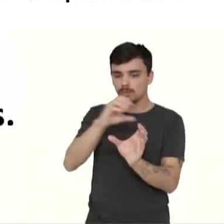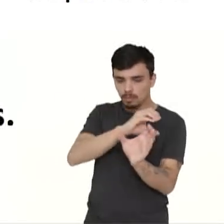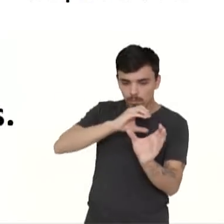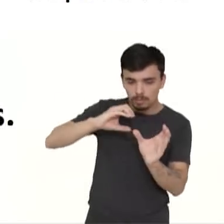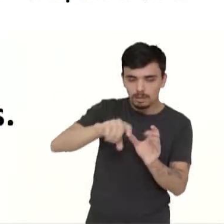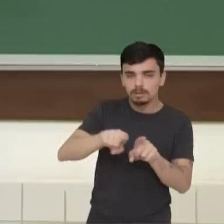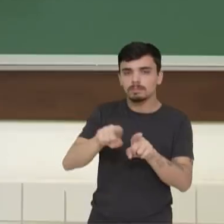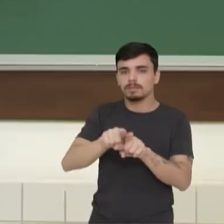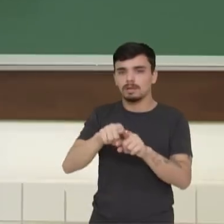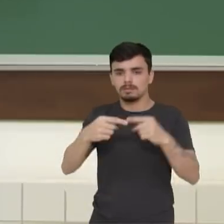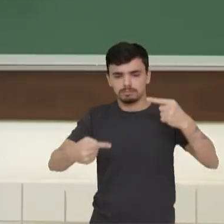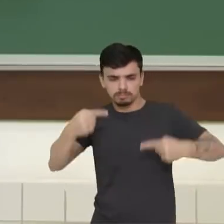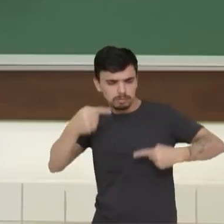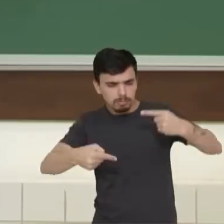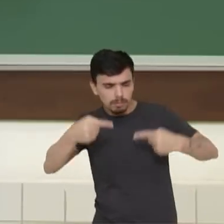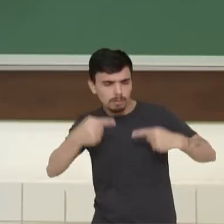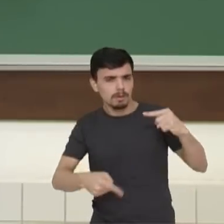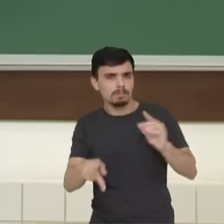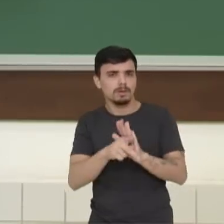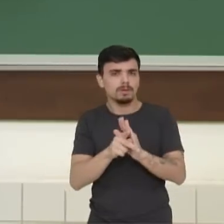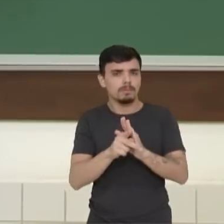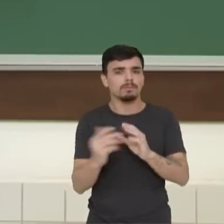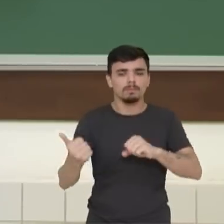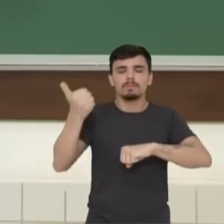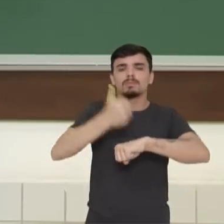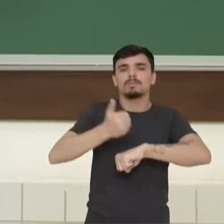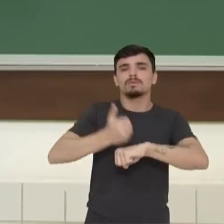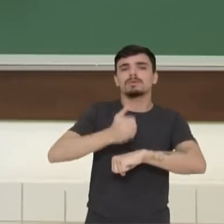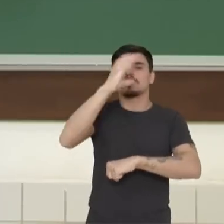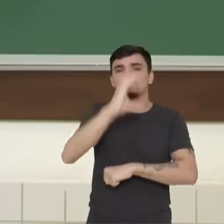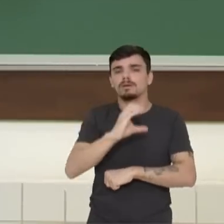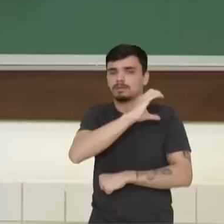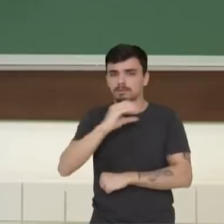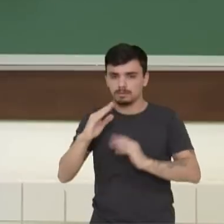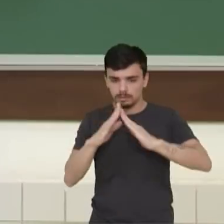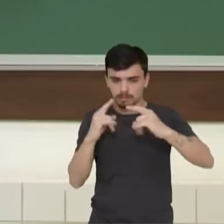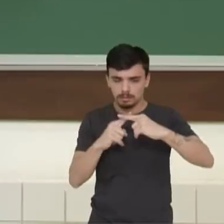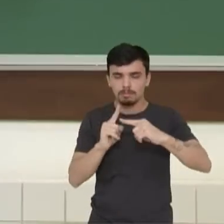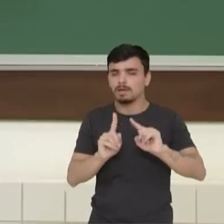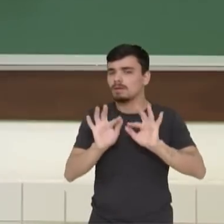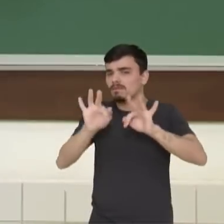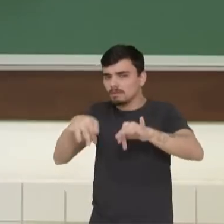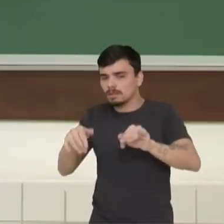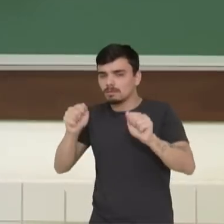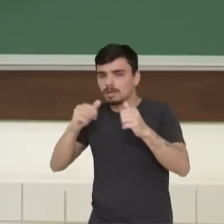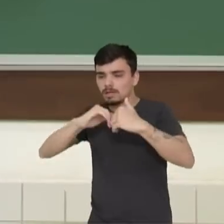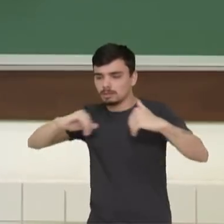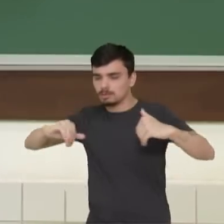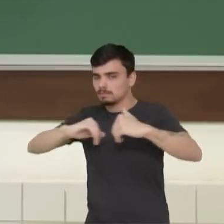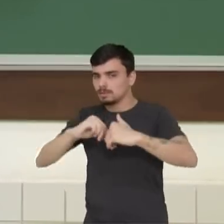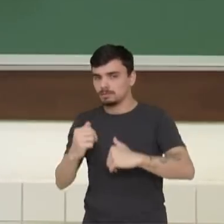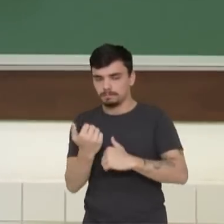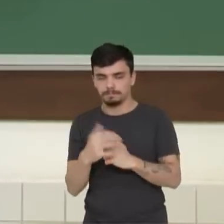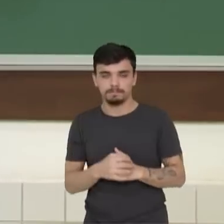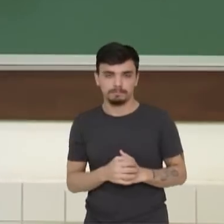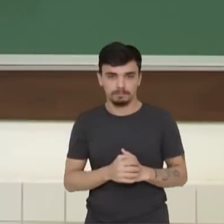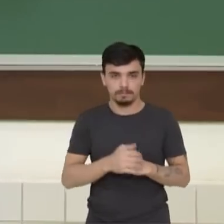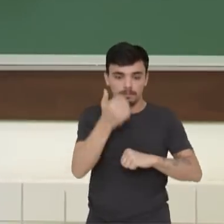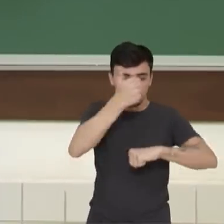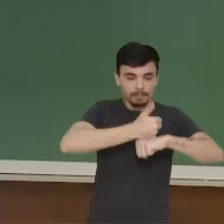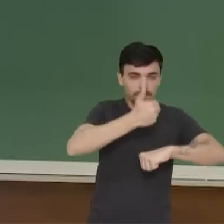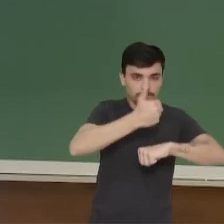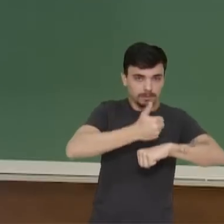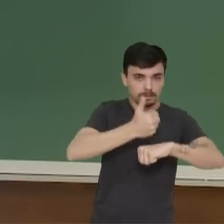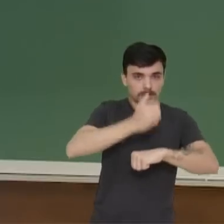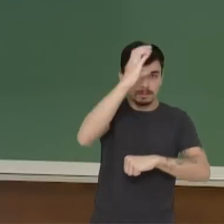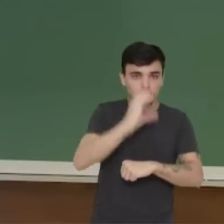né, pelo poder da Igreja Católica, mas no final das contas eles dividem a igreja. Então, o poder da Igreja Católica